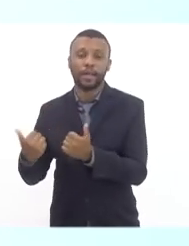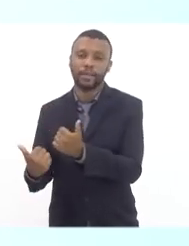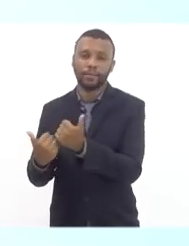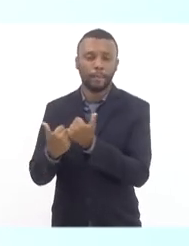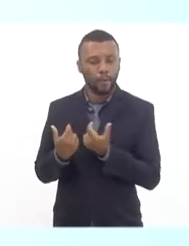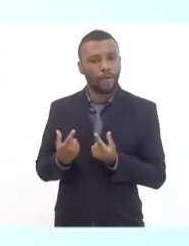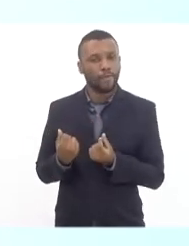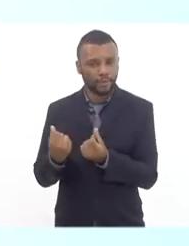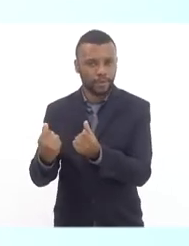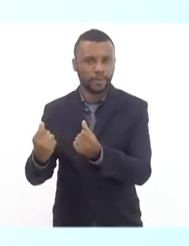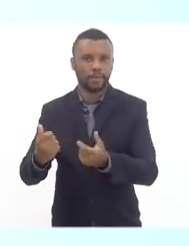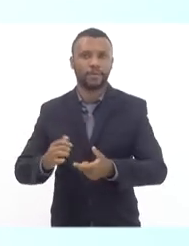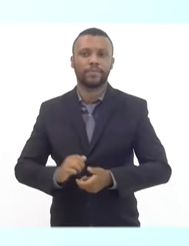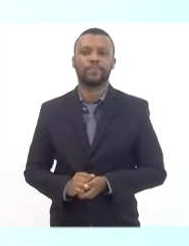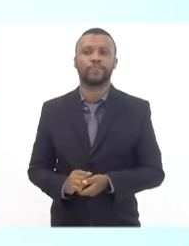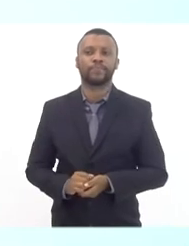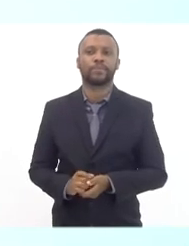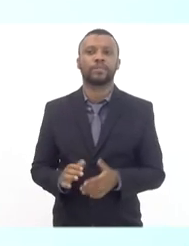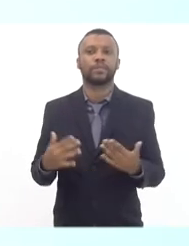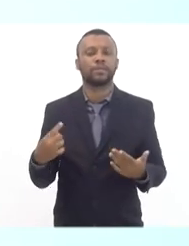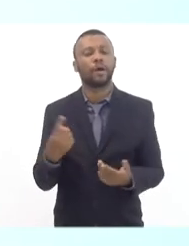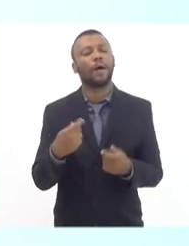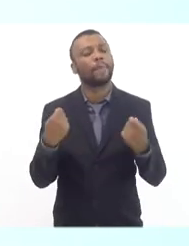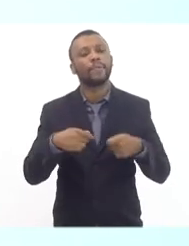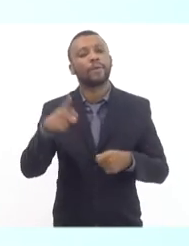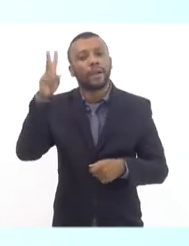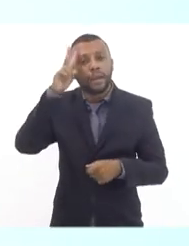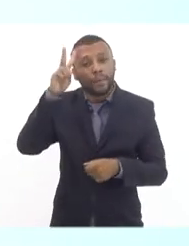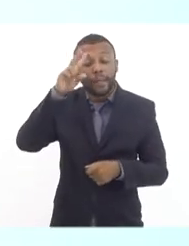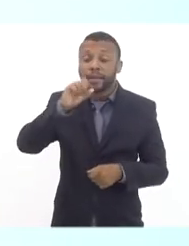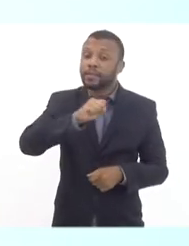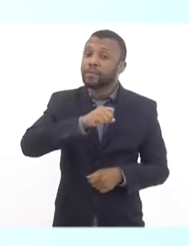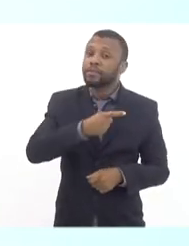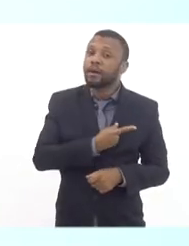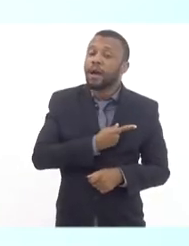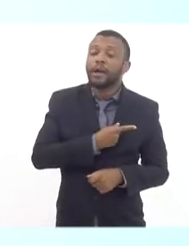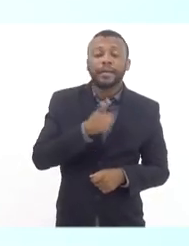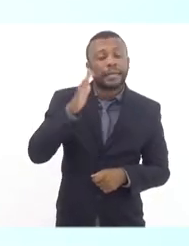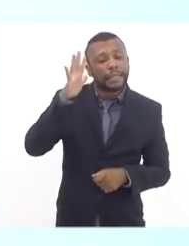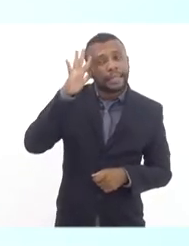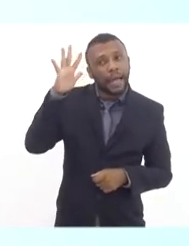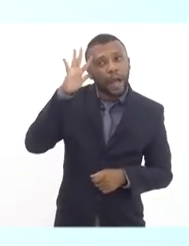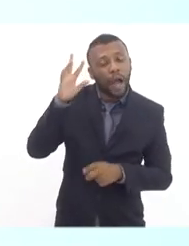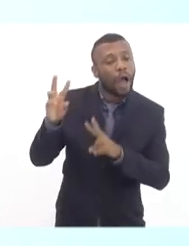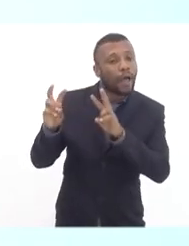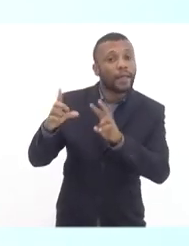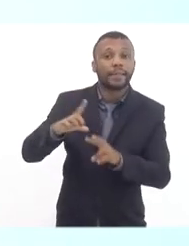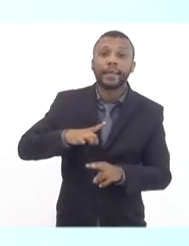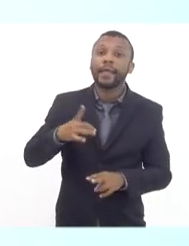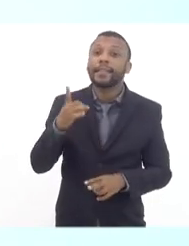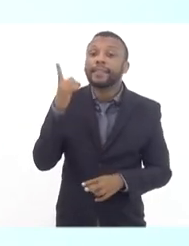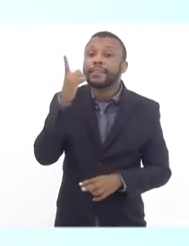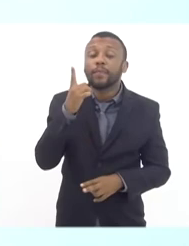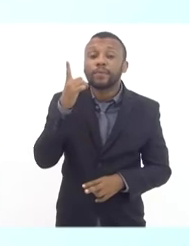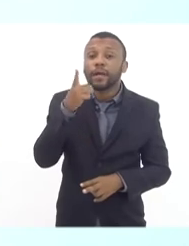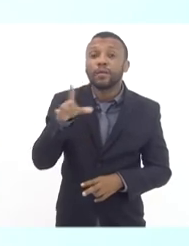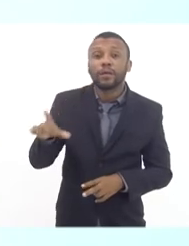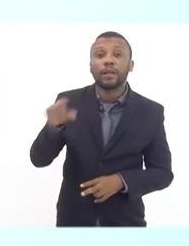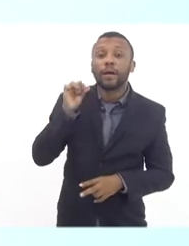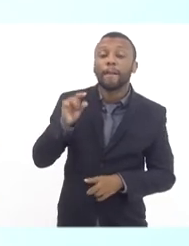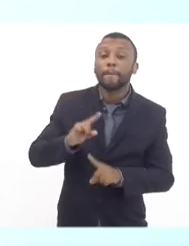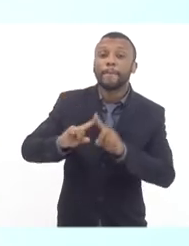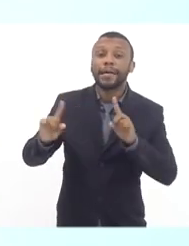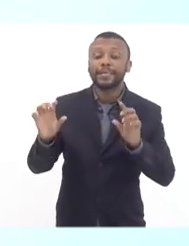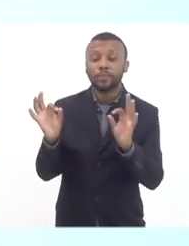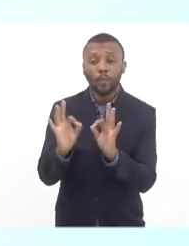aí, a gente precisa lembrar que São Gonçalo, teoricamente, tem deputados eleitos aqui, mas nenhum deles se